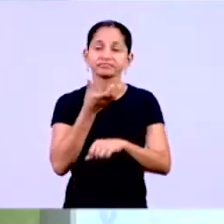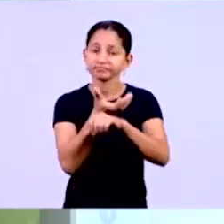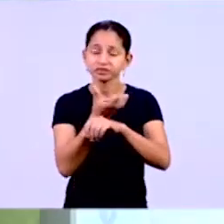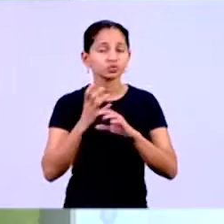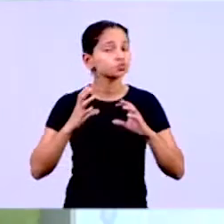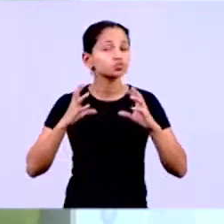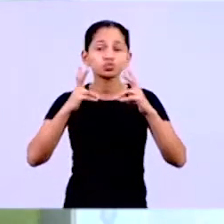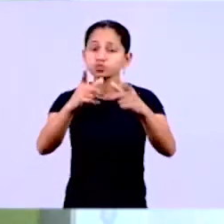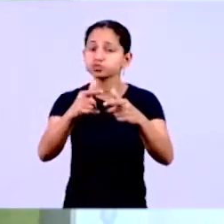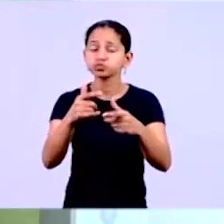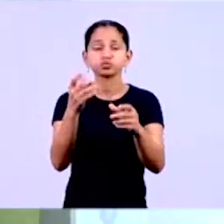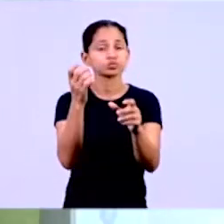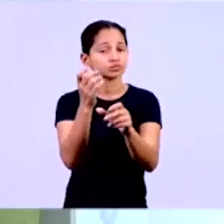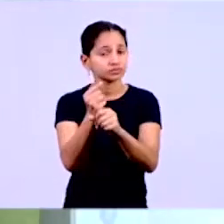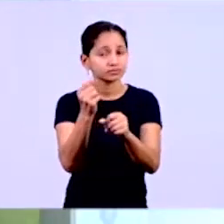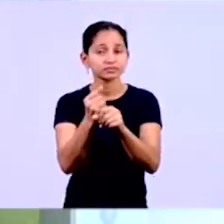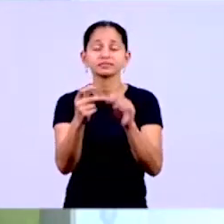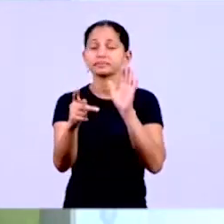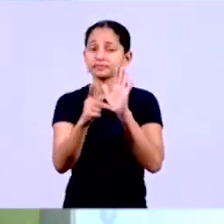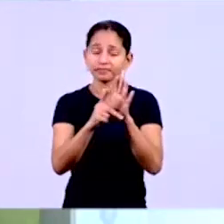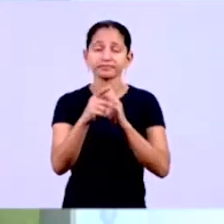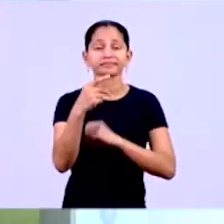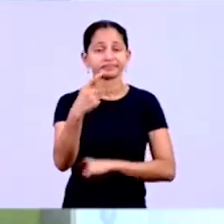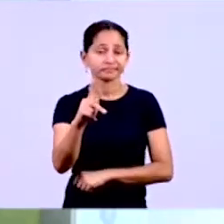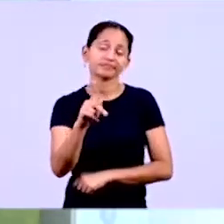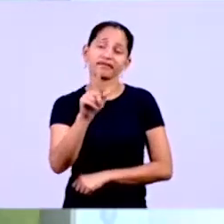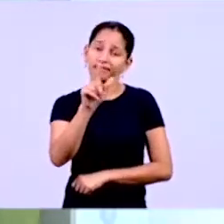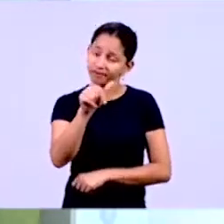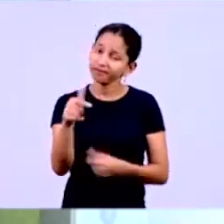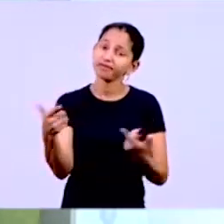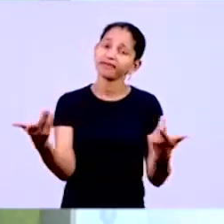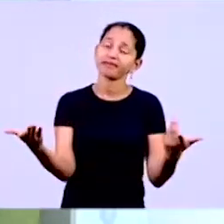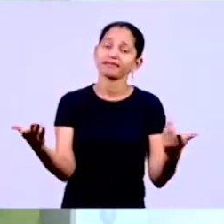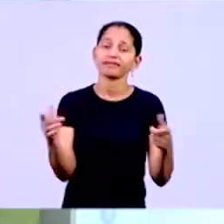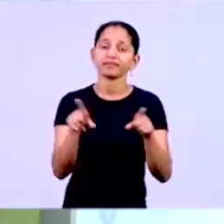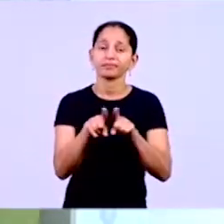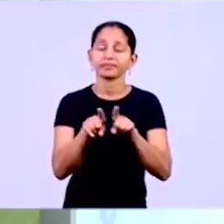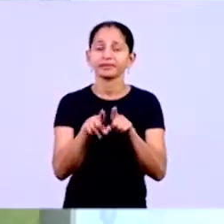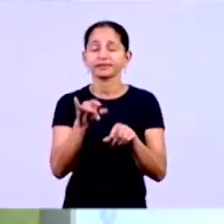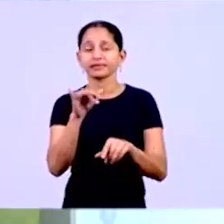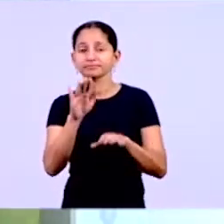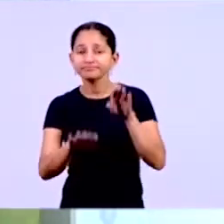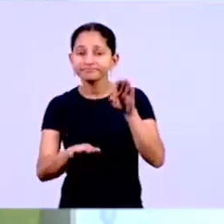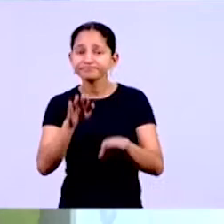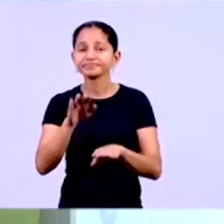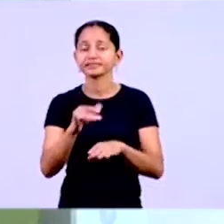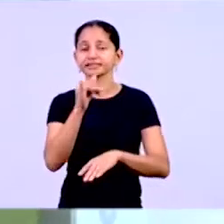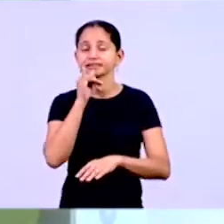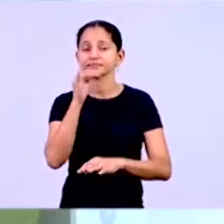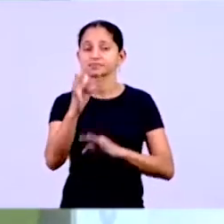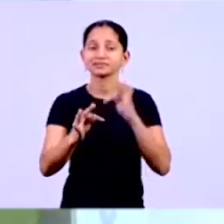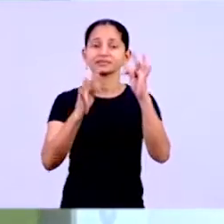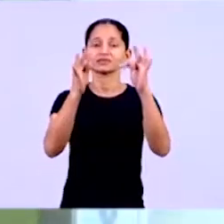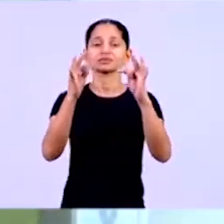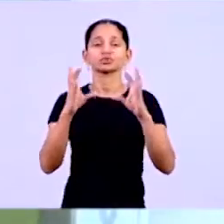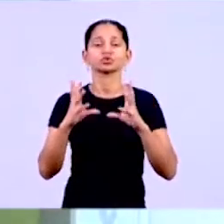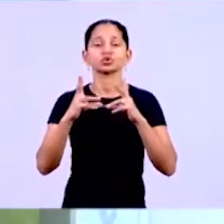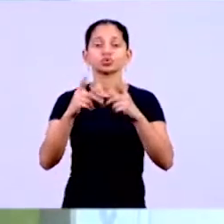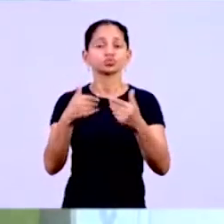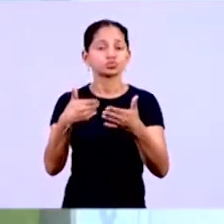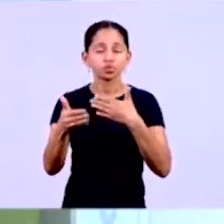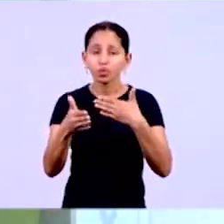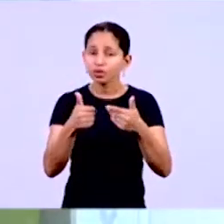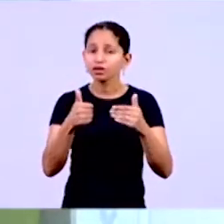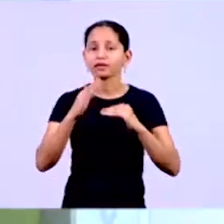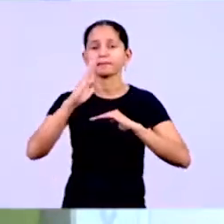próprias disciplinas específicas do curso de vocês. Informática, gente, tecnologia de informação é importante para qualquer área que você